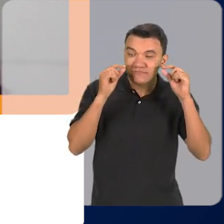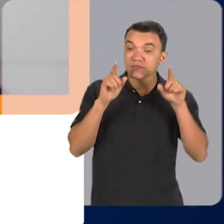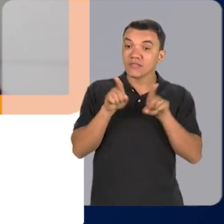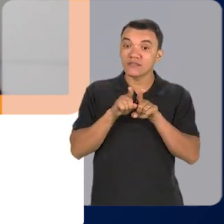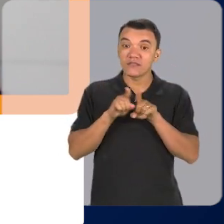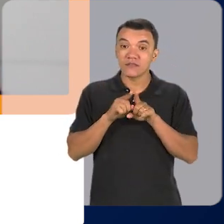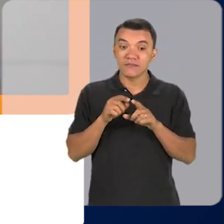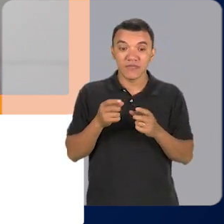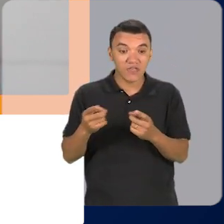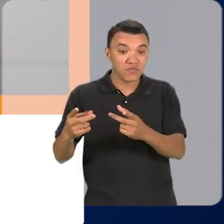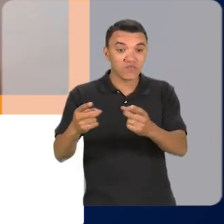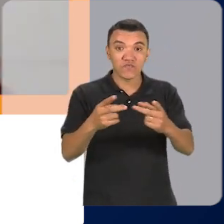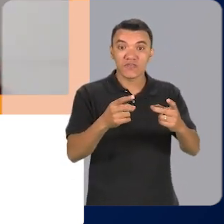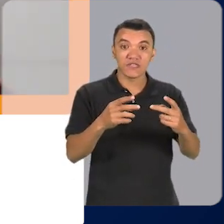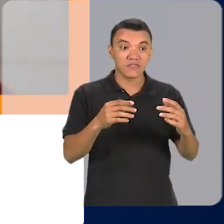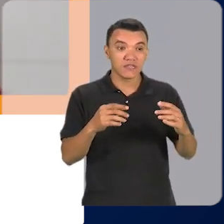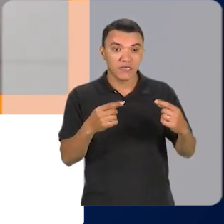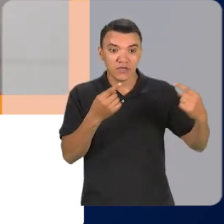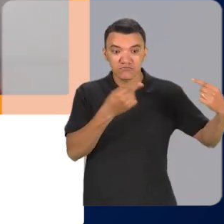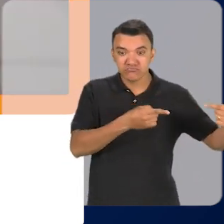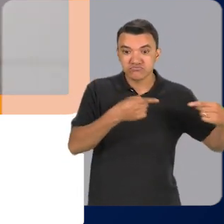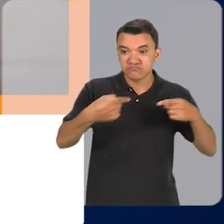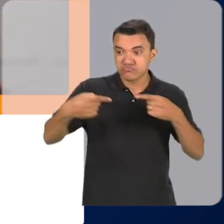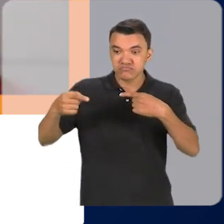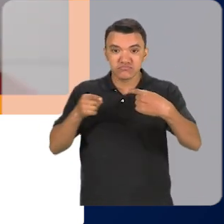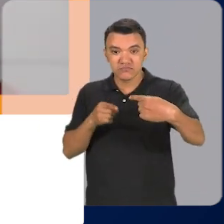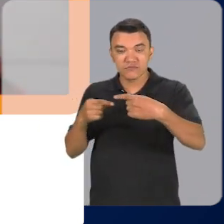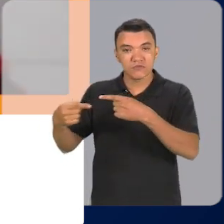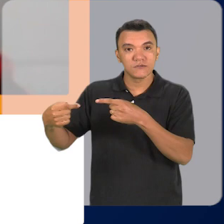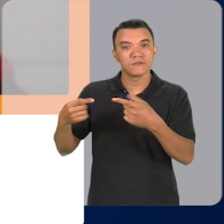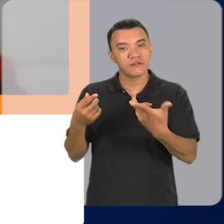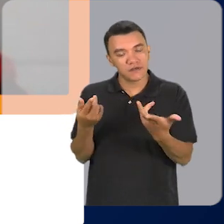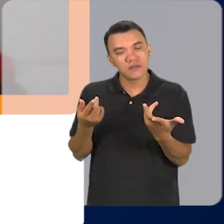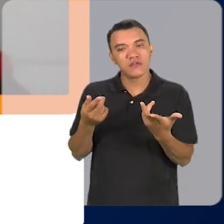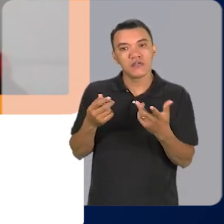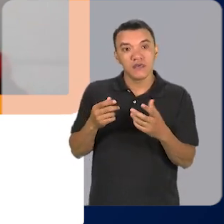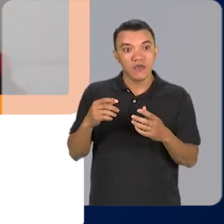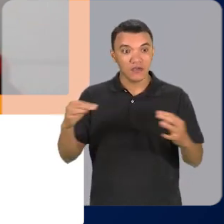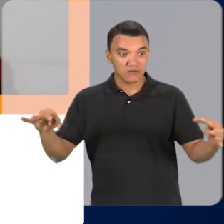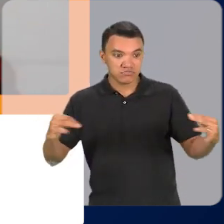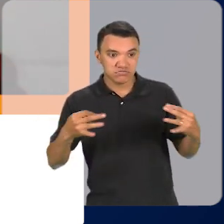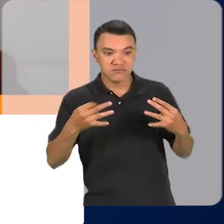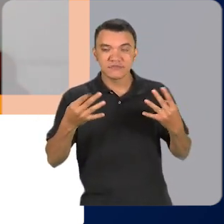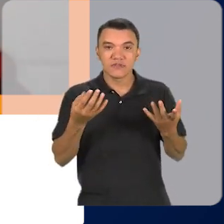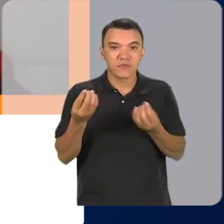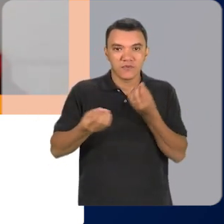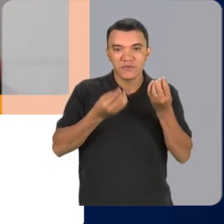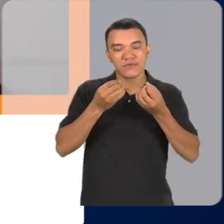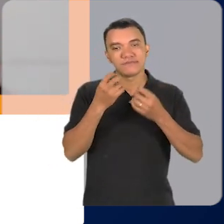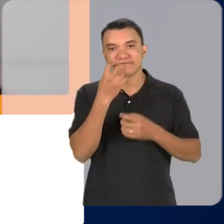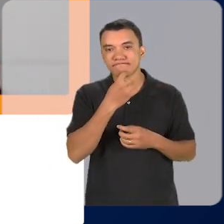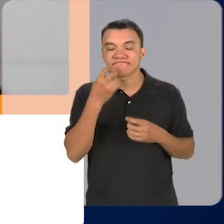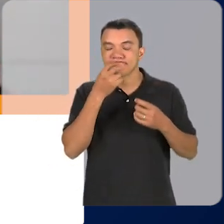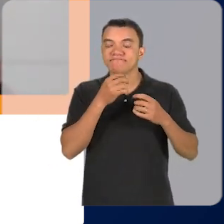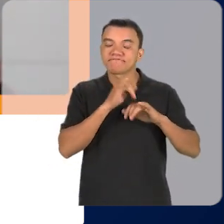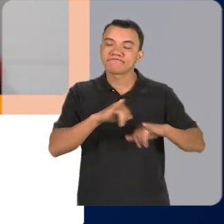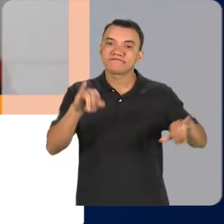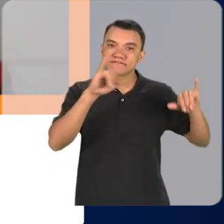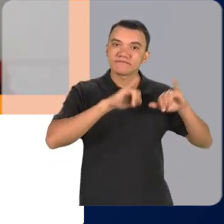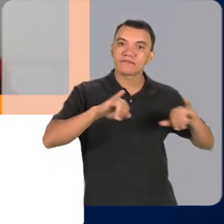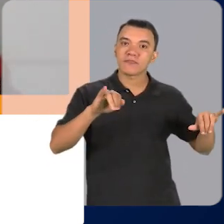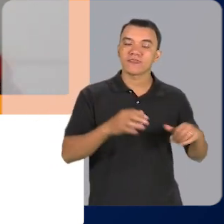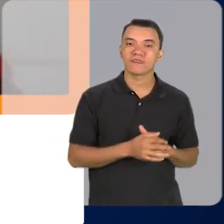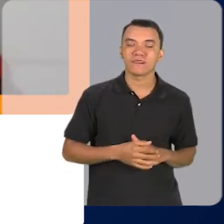tão concorrido, de senhores enviando os escravizados para vender seus produtos. Então eu chamo a atenção para os educadores,